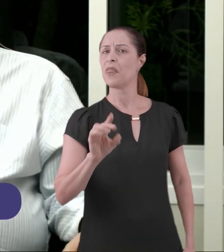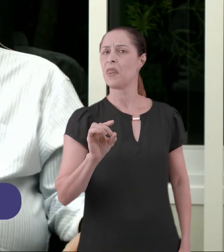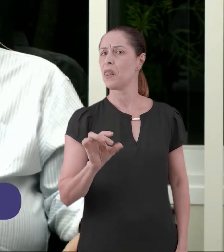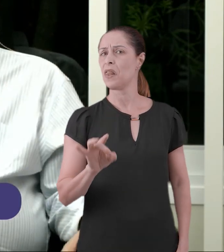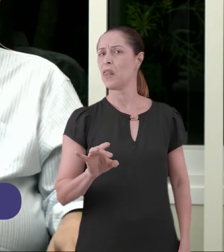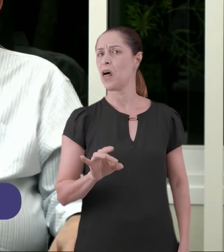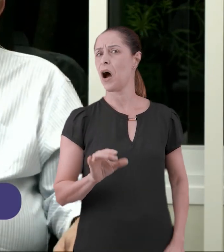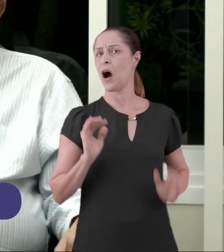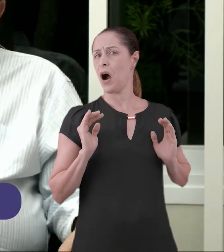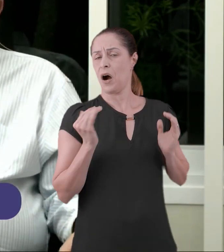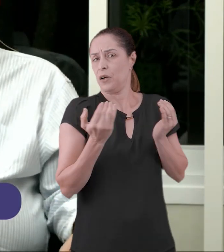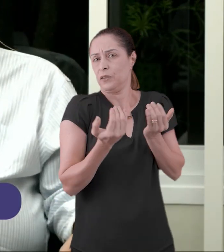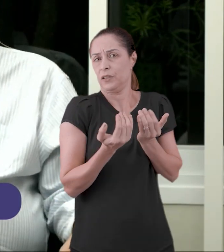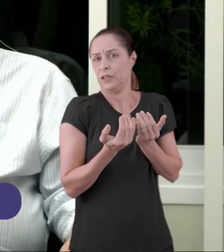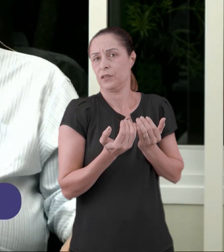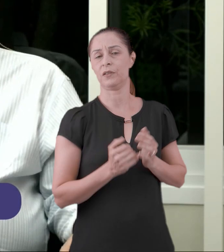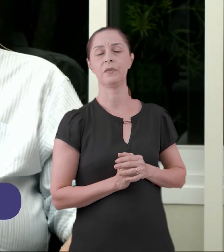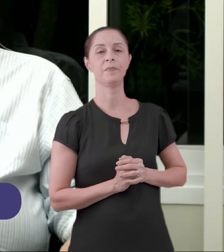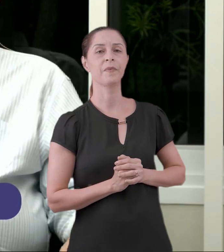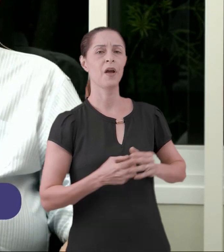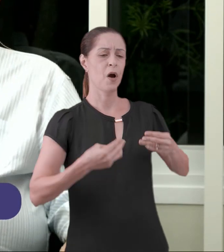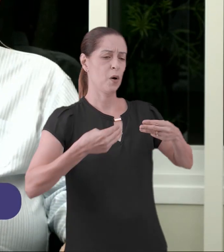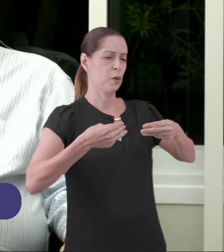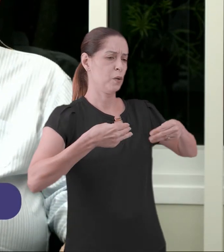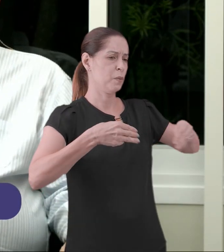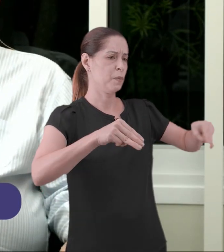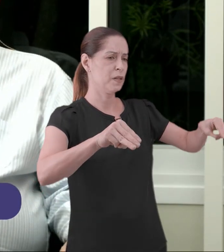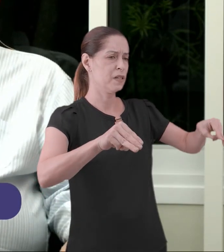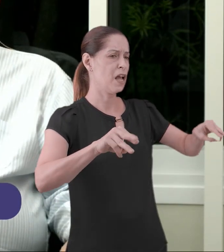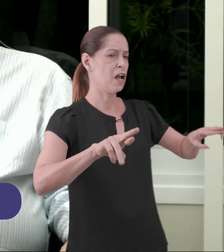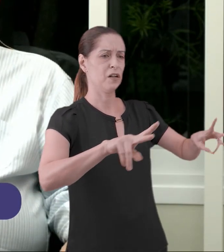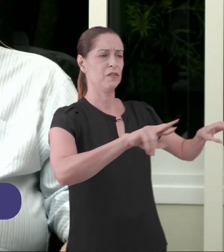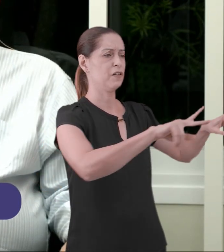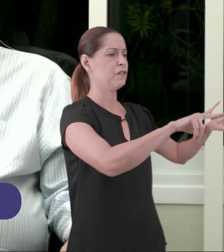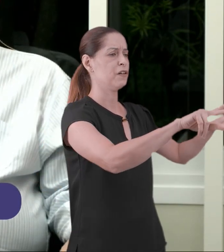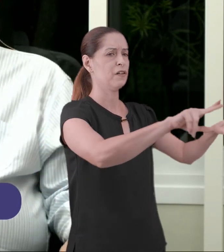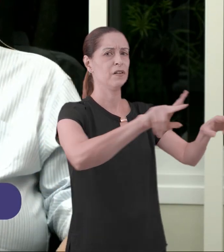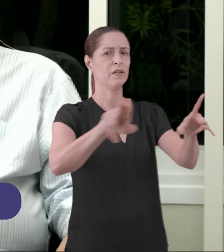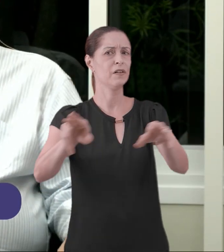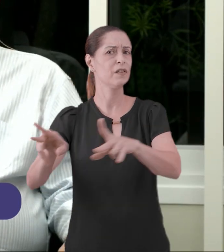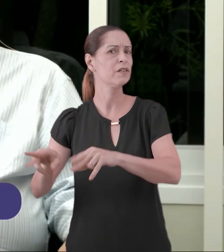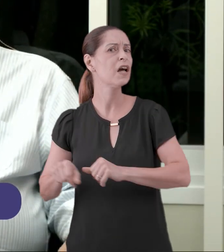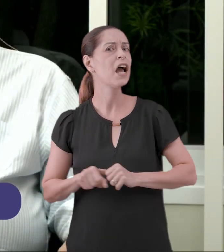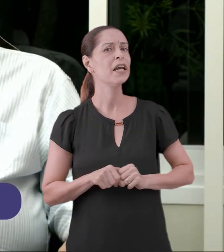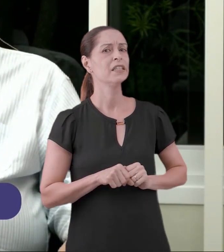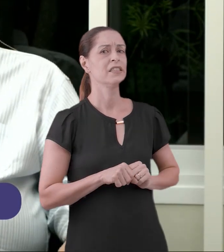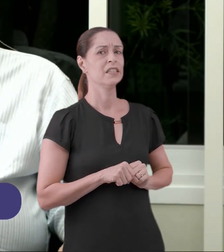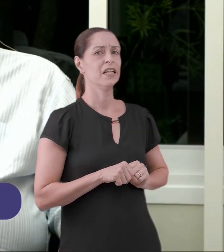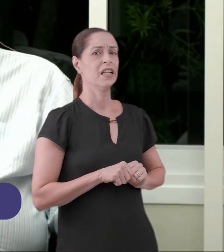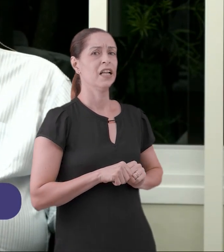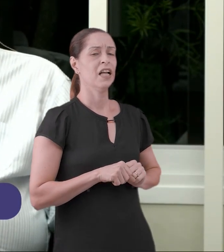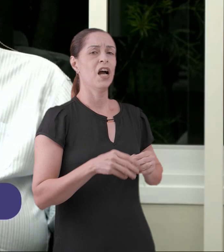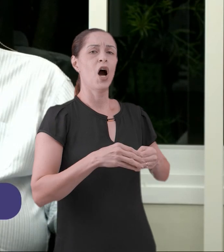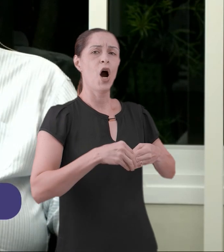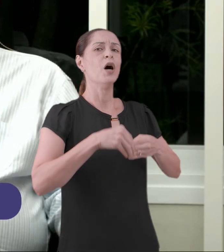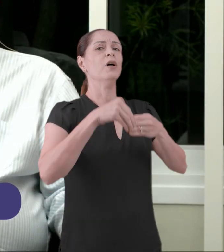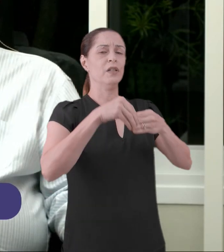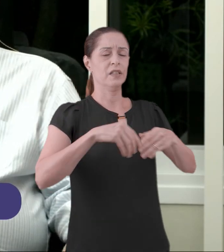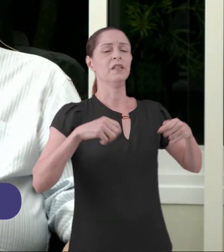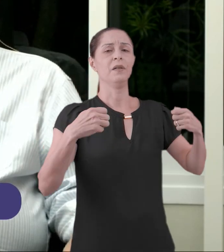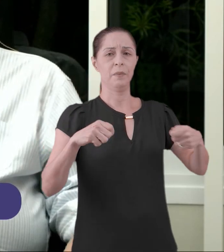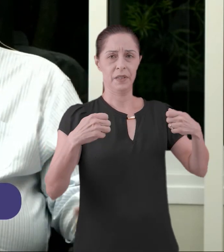Nós temos um ministério de recepção. Eu creio que nós da liderança não podemos